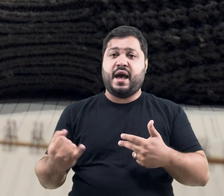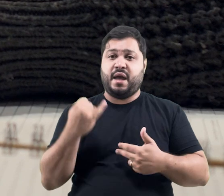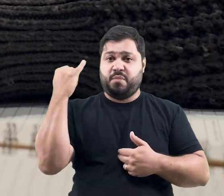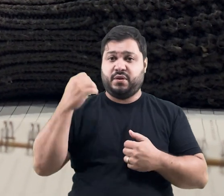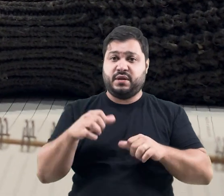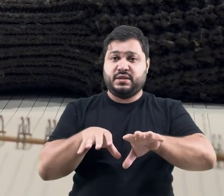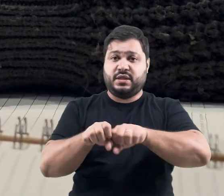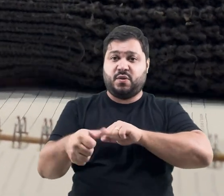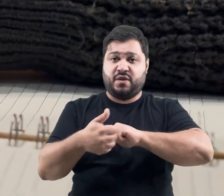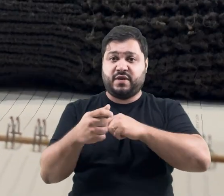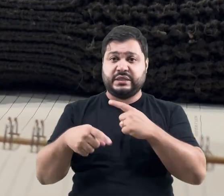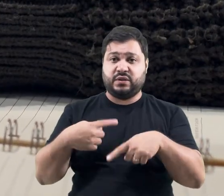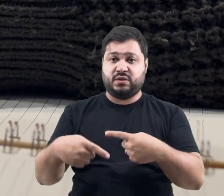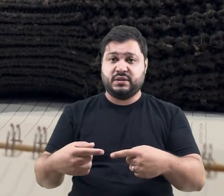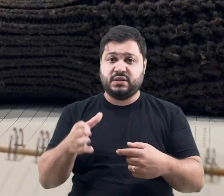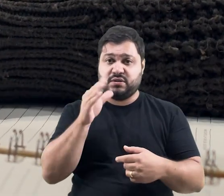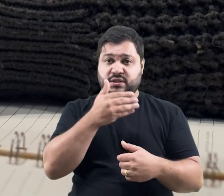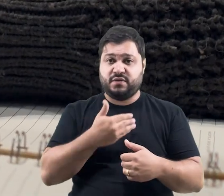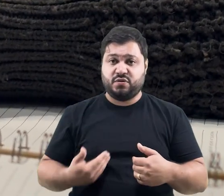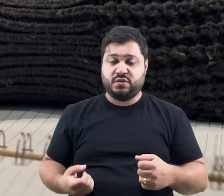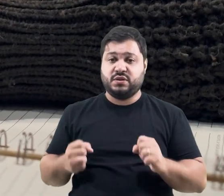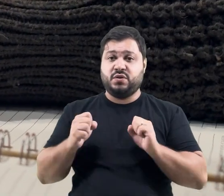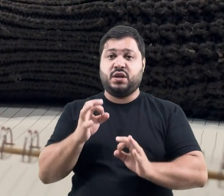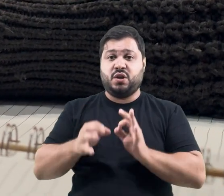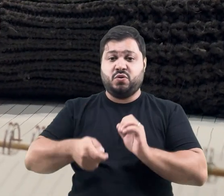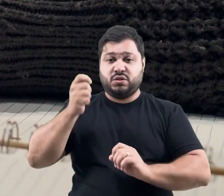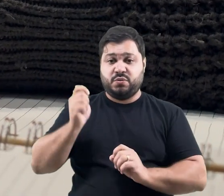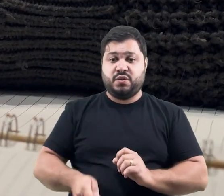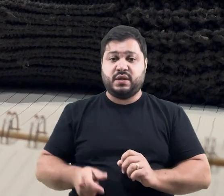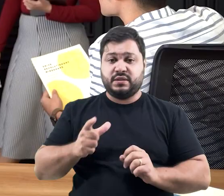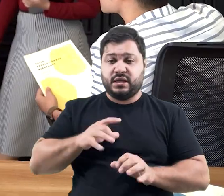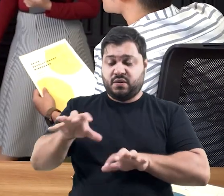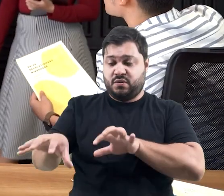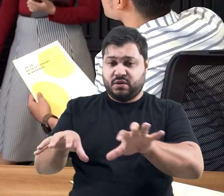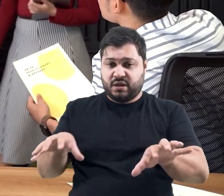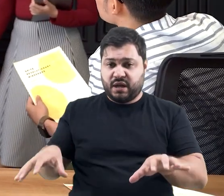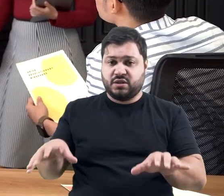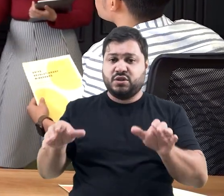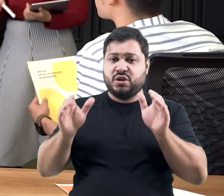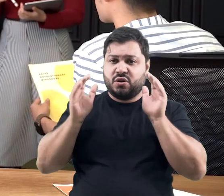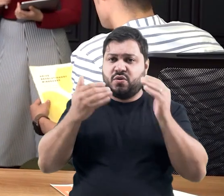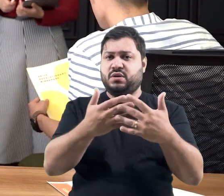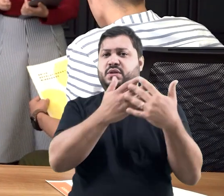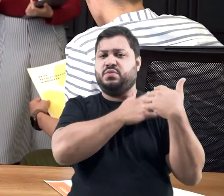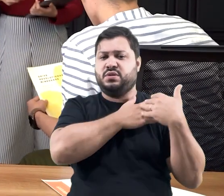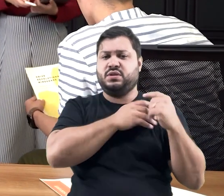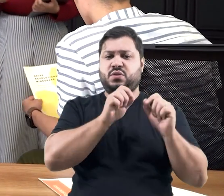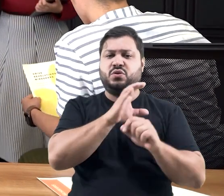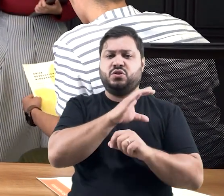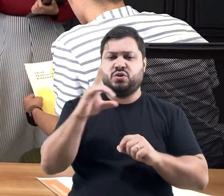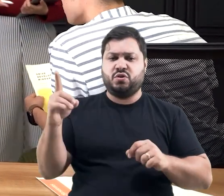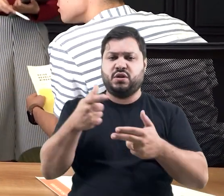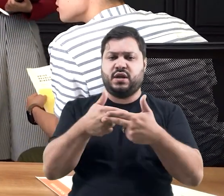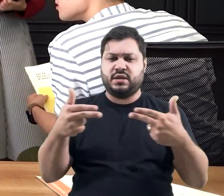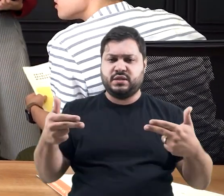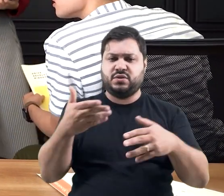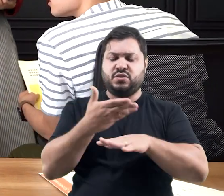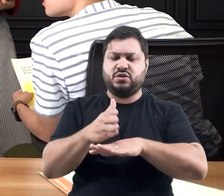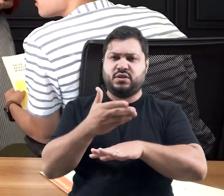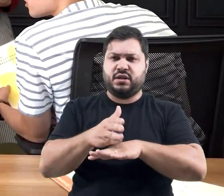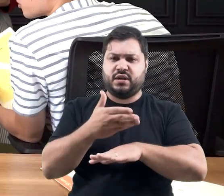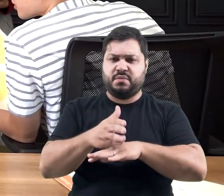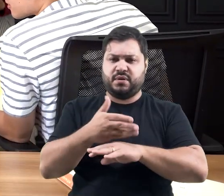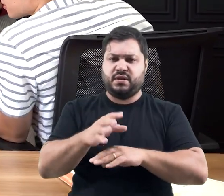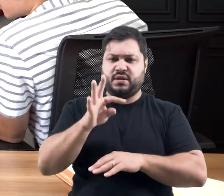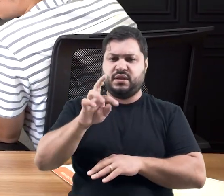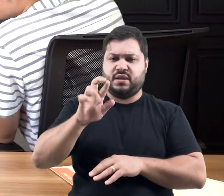da qualificação e a atualização dos servidores faz com que os tribunais mantenham unidades com a atribuição específica de coordenar